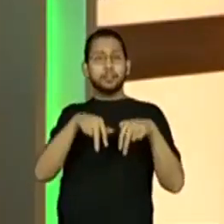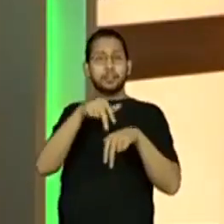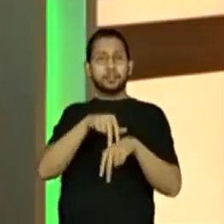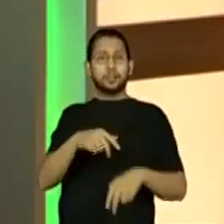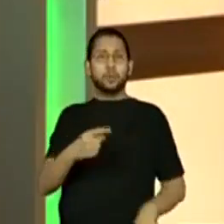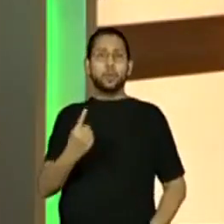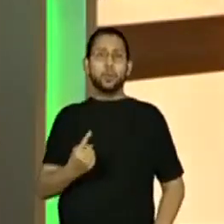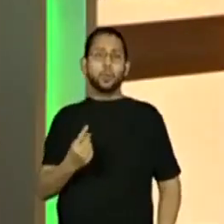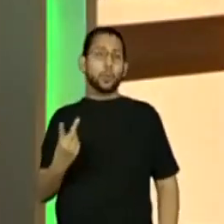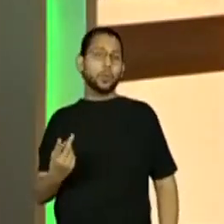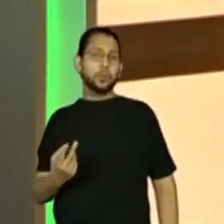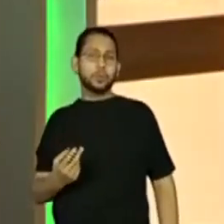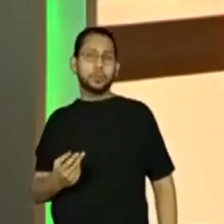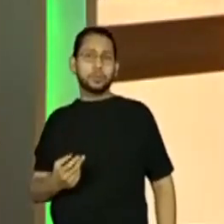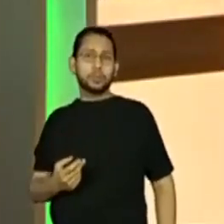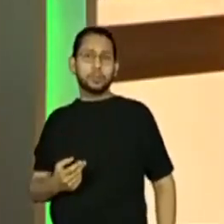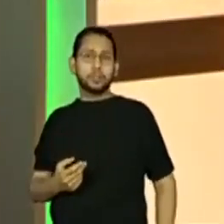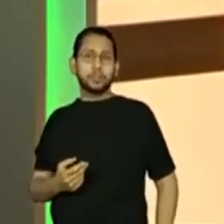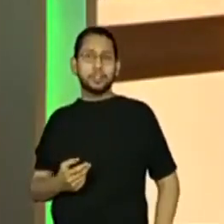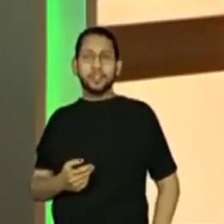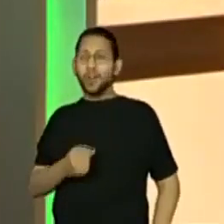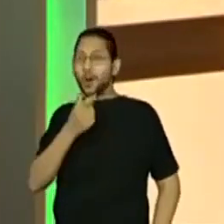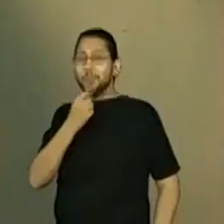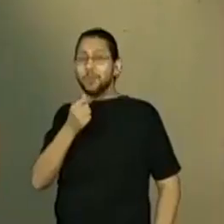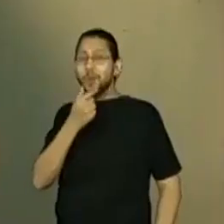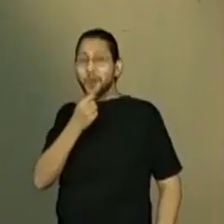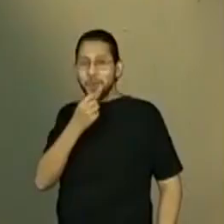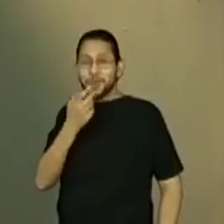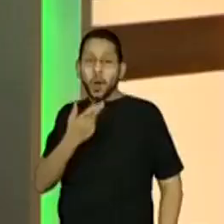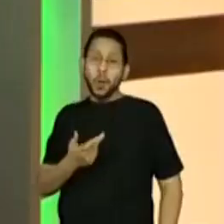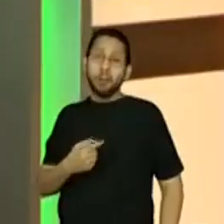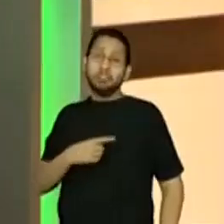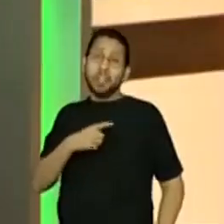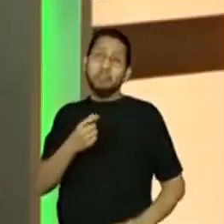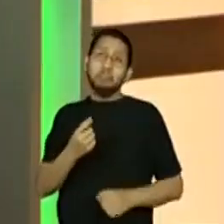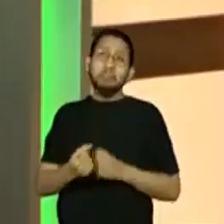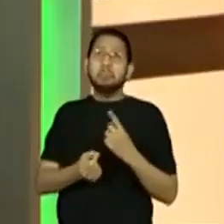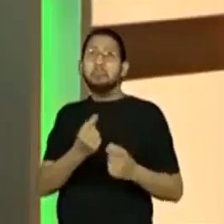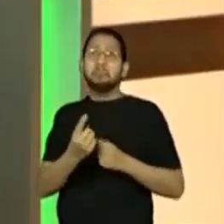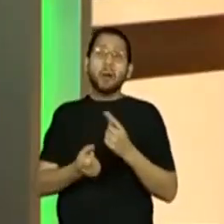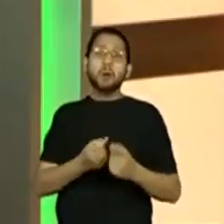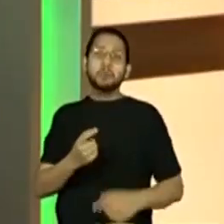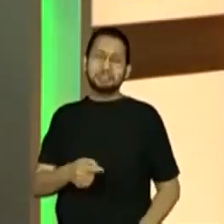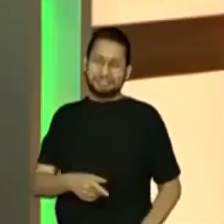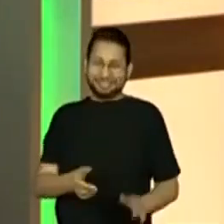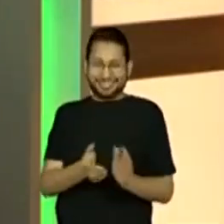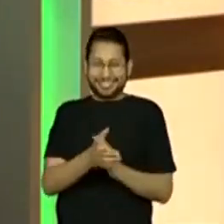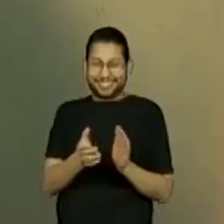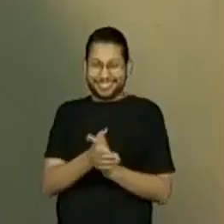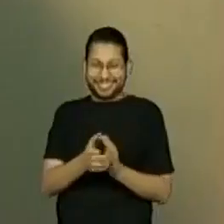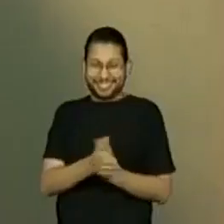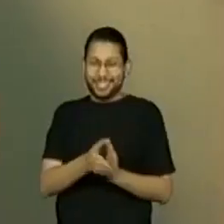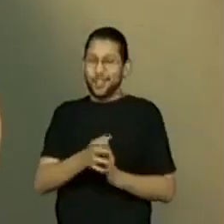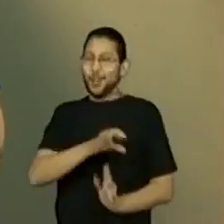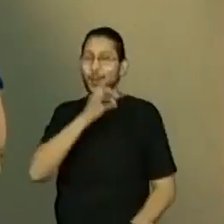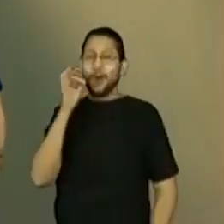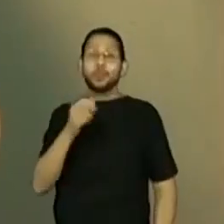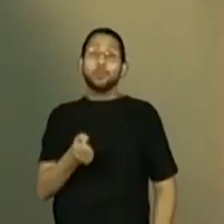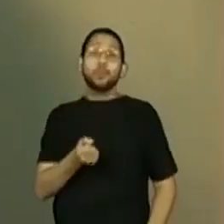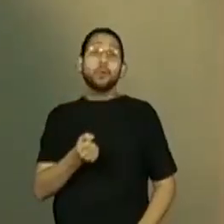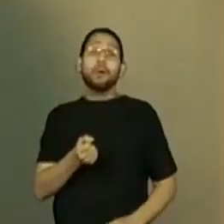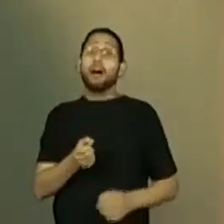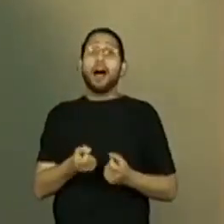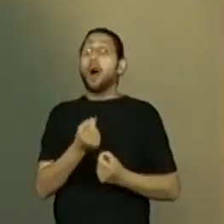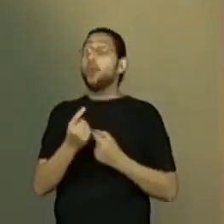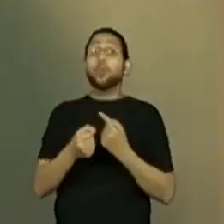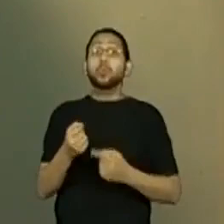O Luan disse que são alguns pedacinhos. Alguns pedacinhos resumir bem, Luan. Mas alguns quantos? Eu quero